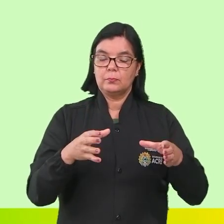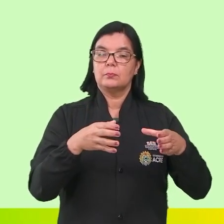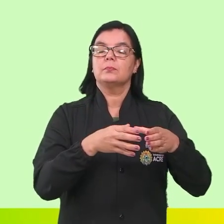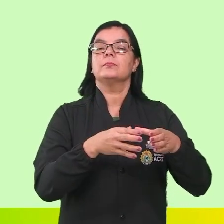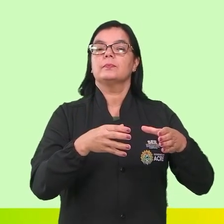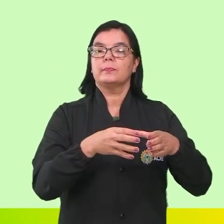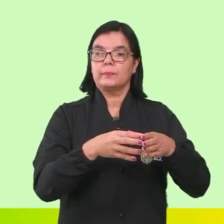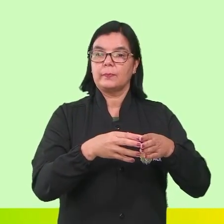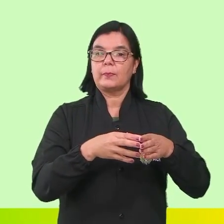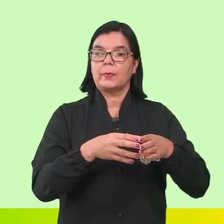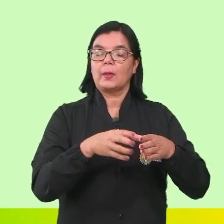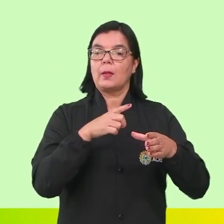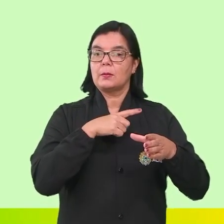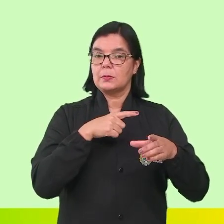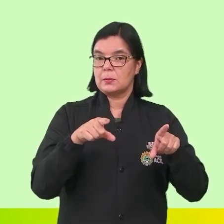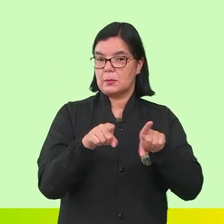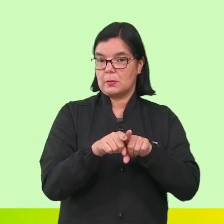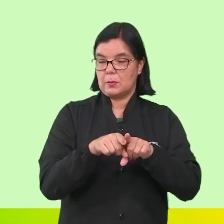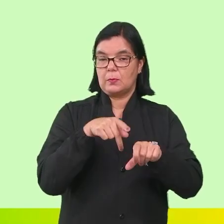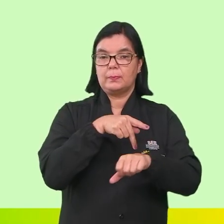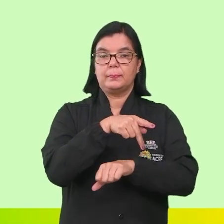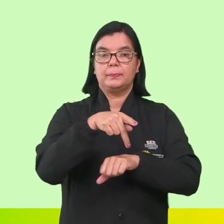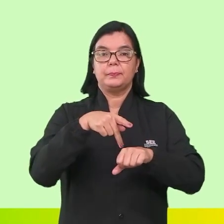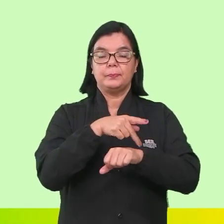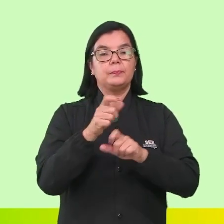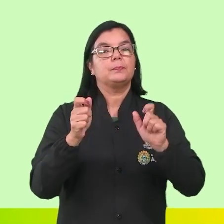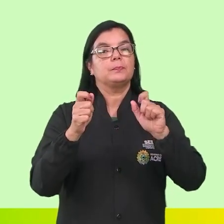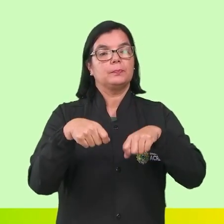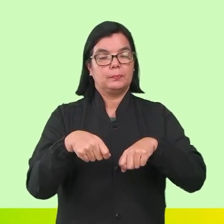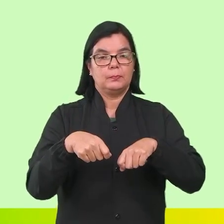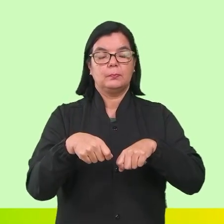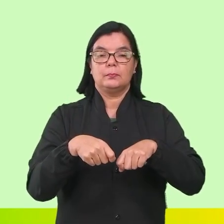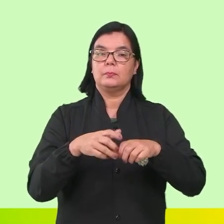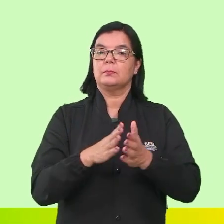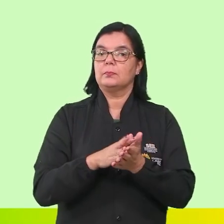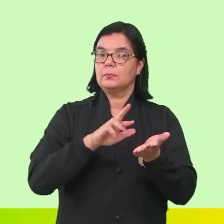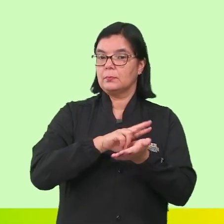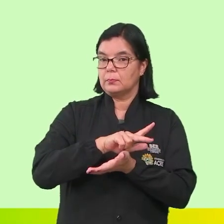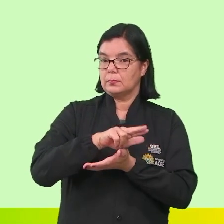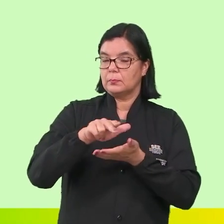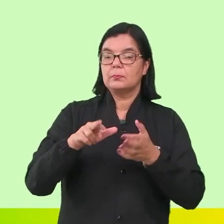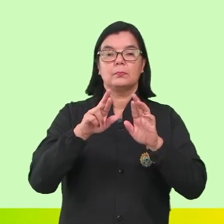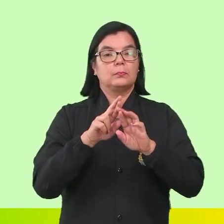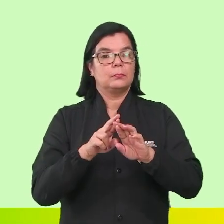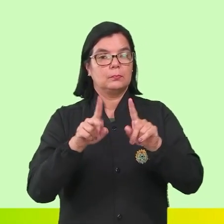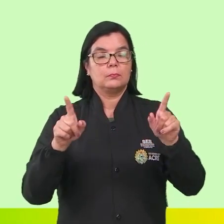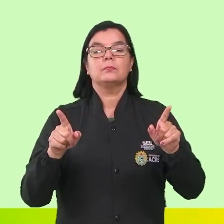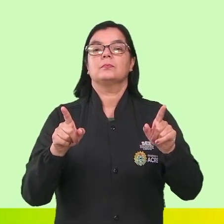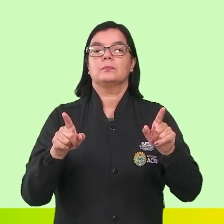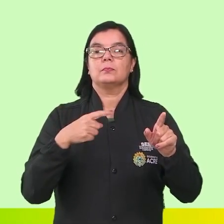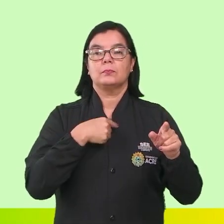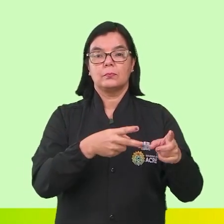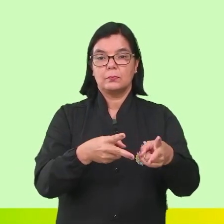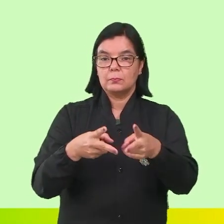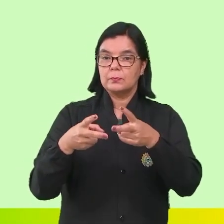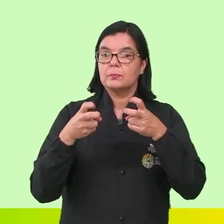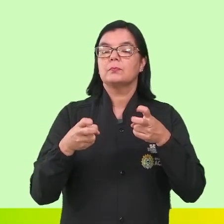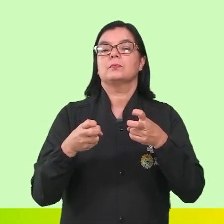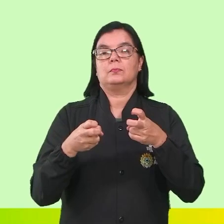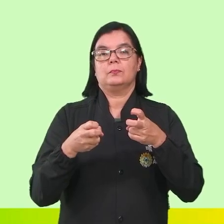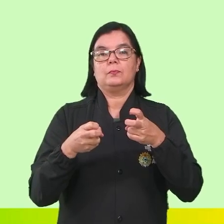comunidade, assim como no nosso país, podem haver pequenas diferenças quanto à percepção